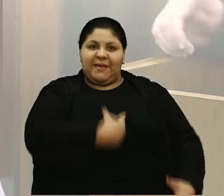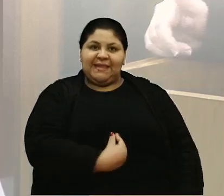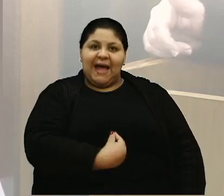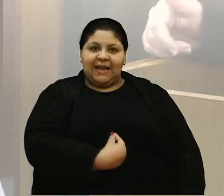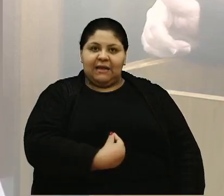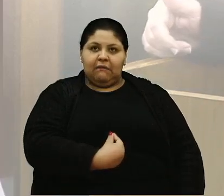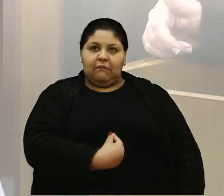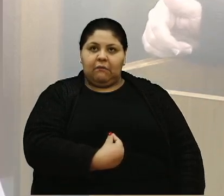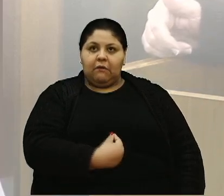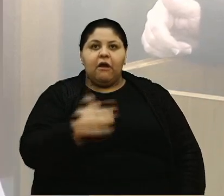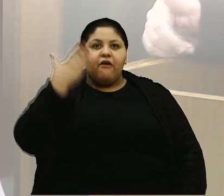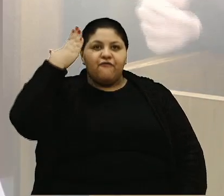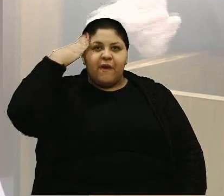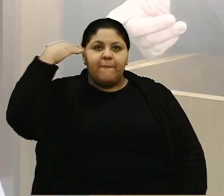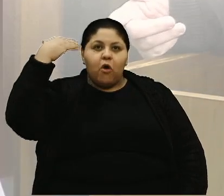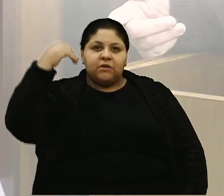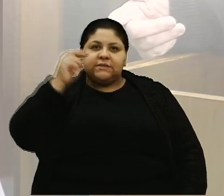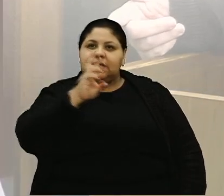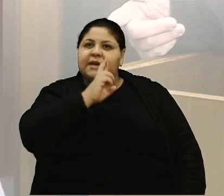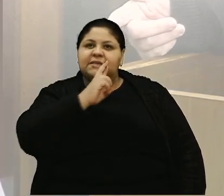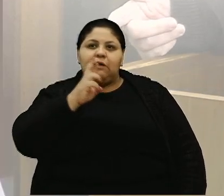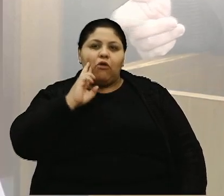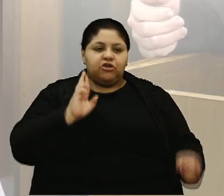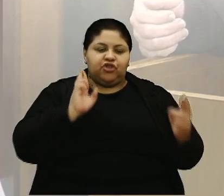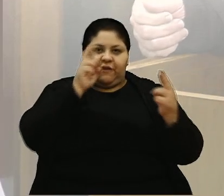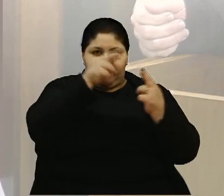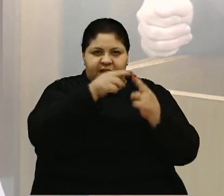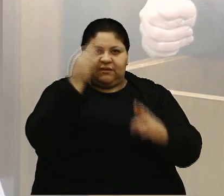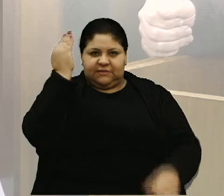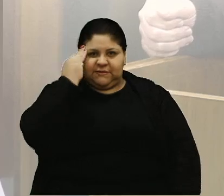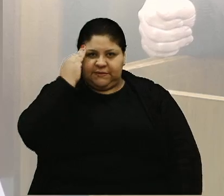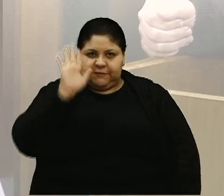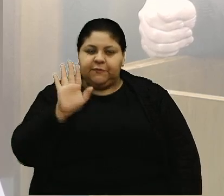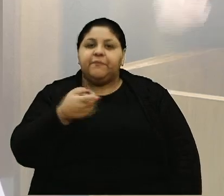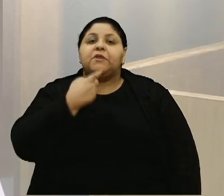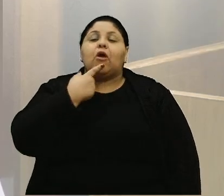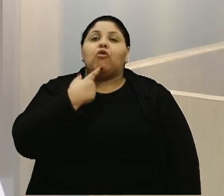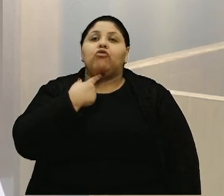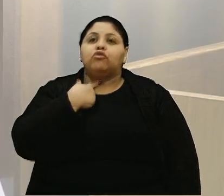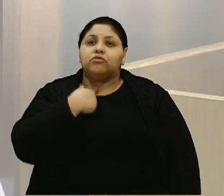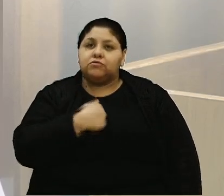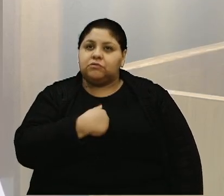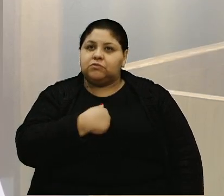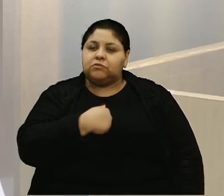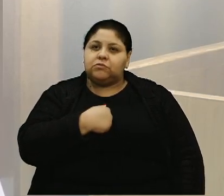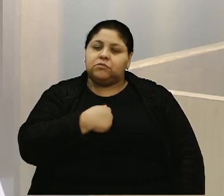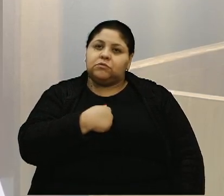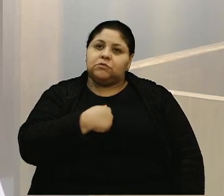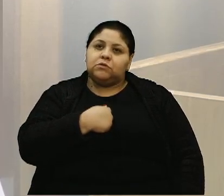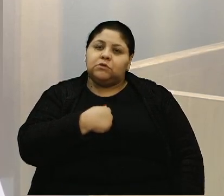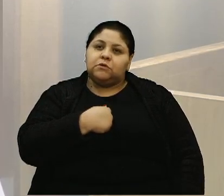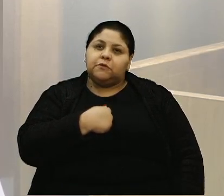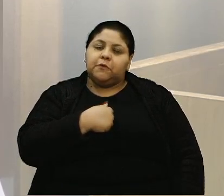de referência. Então, eu gostaria de passar... esse aqui é um outro exemplo